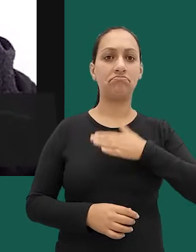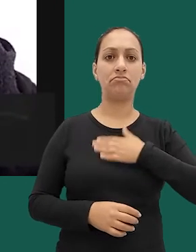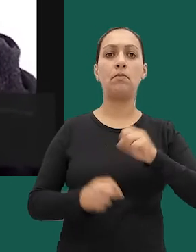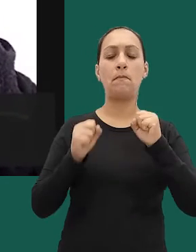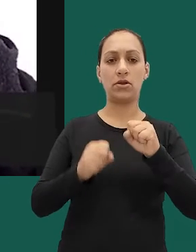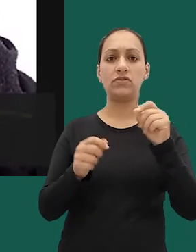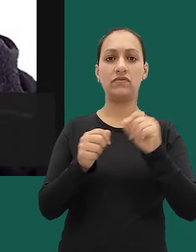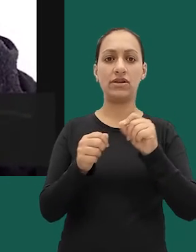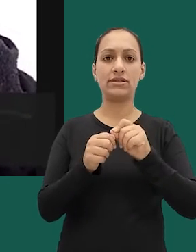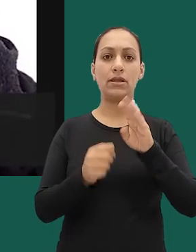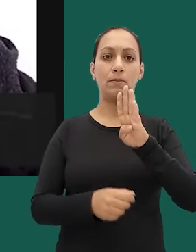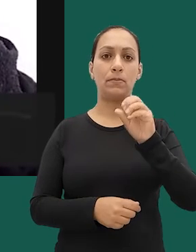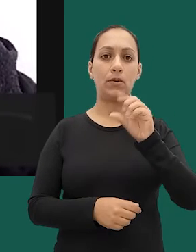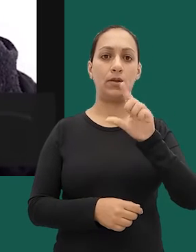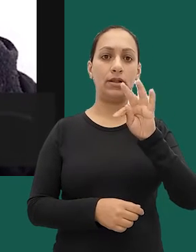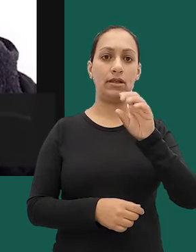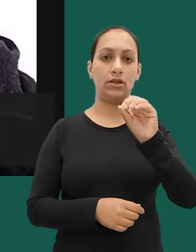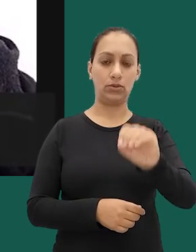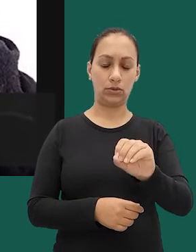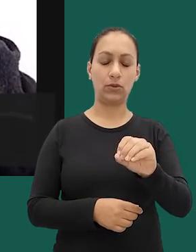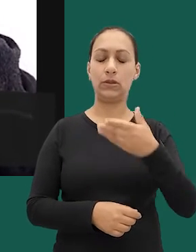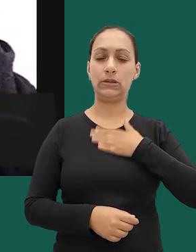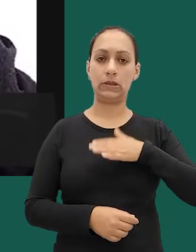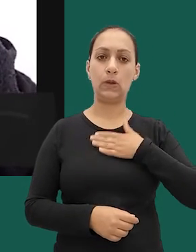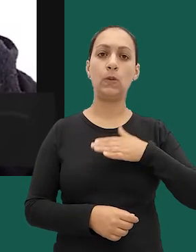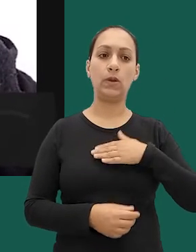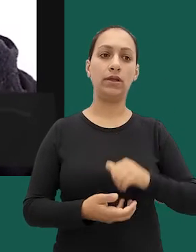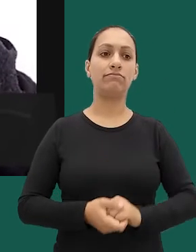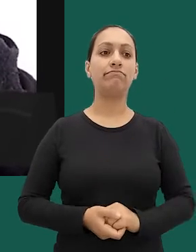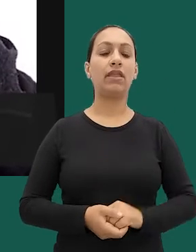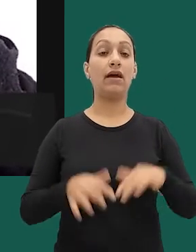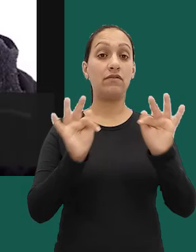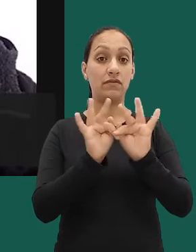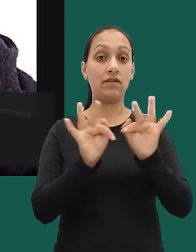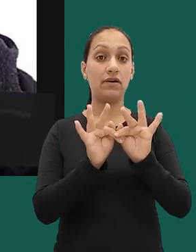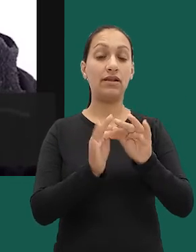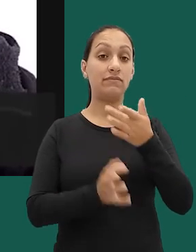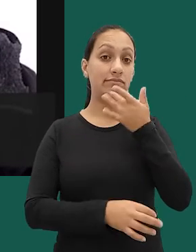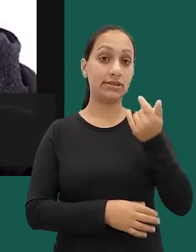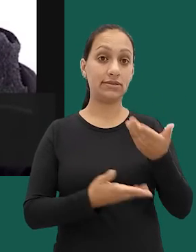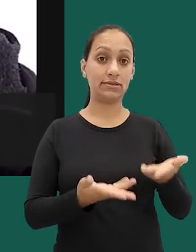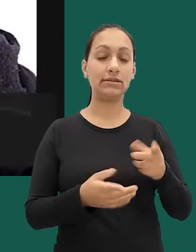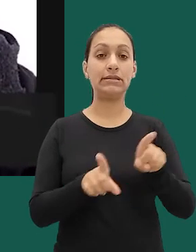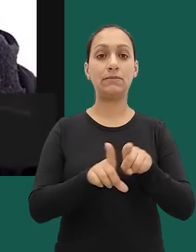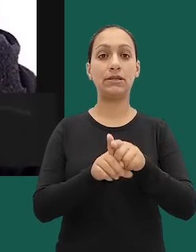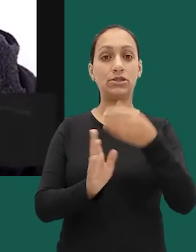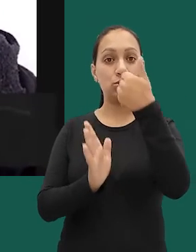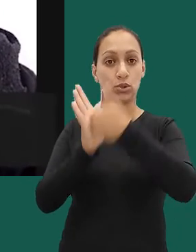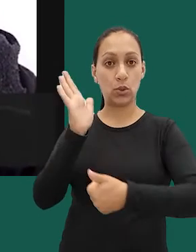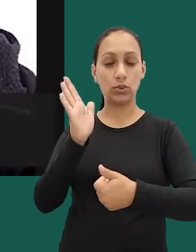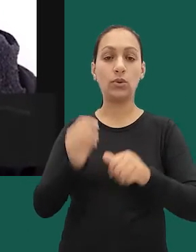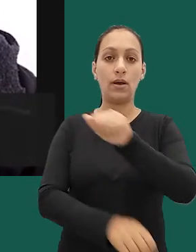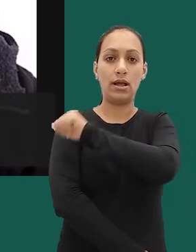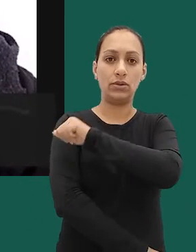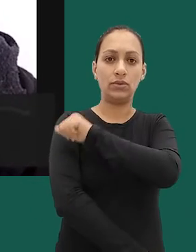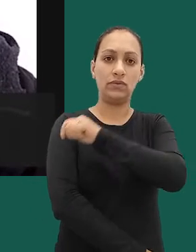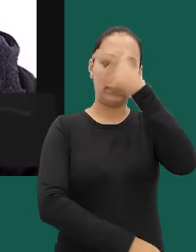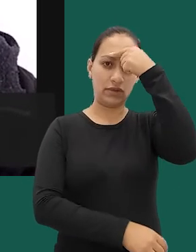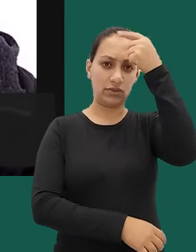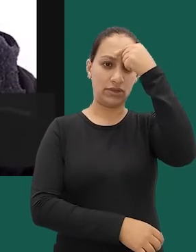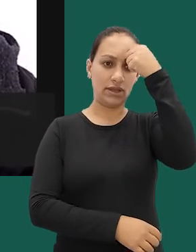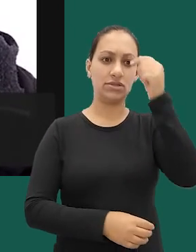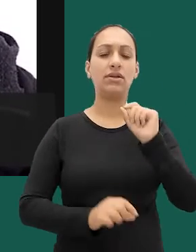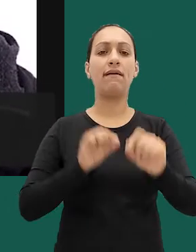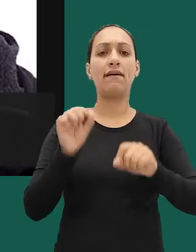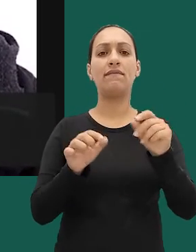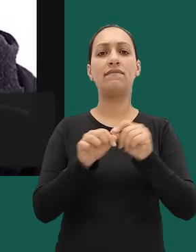né? Então, isso é bem, bem tranquilo mesmo quanto a Fevale. Também a gente tem desconto para alunos da universidade, para quem